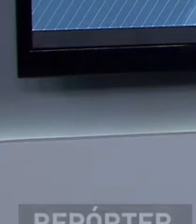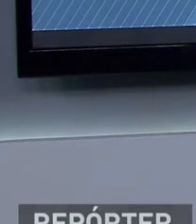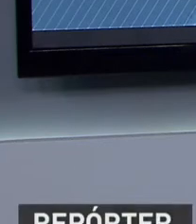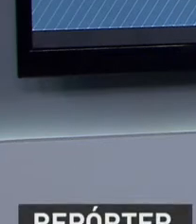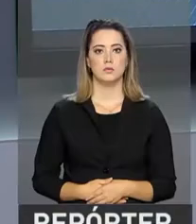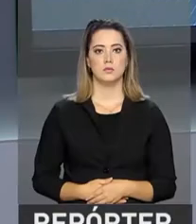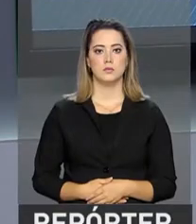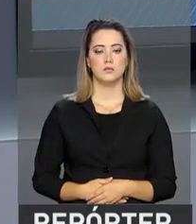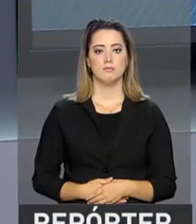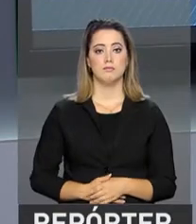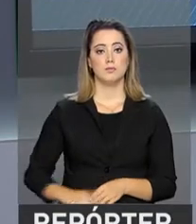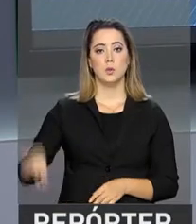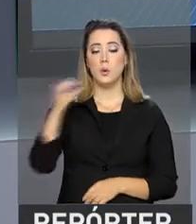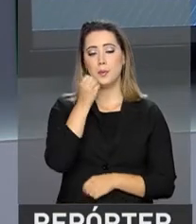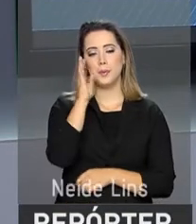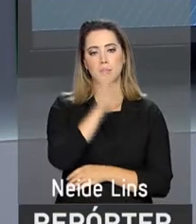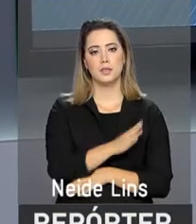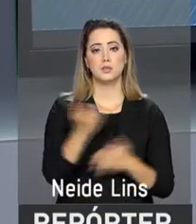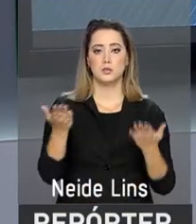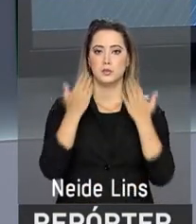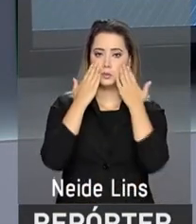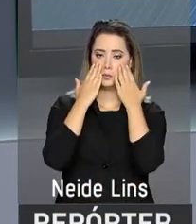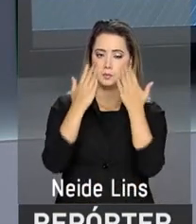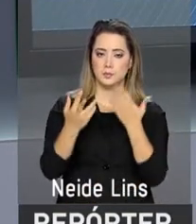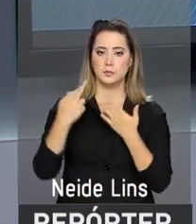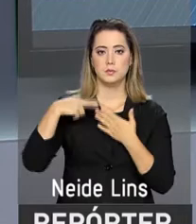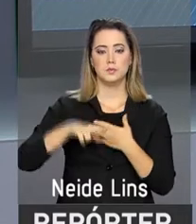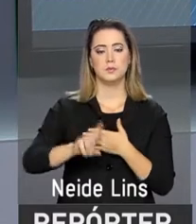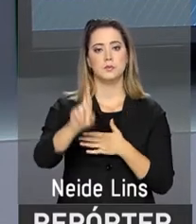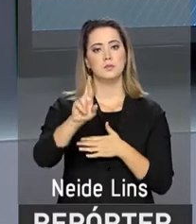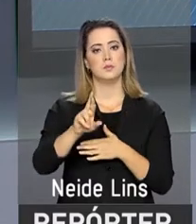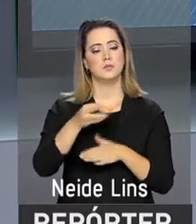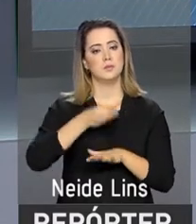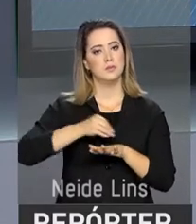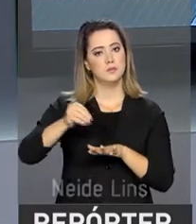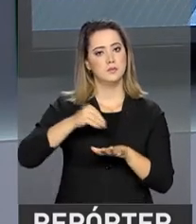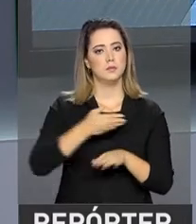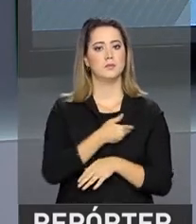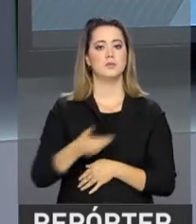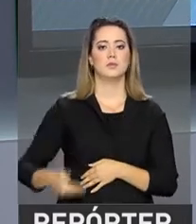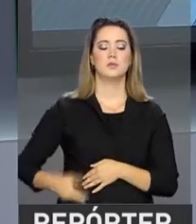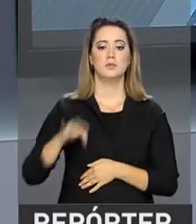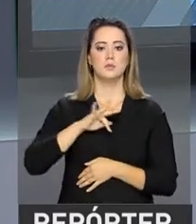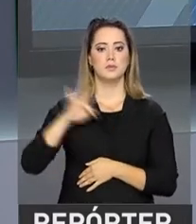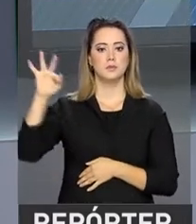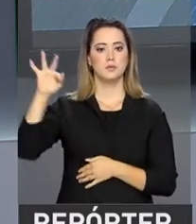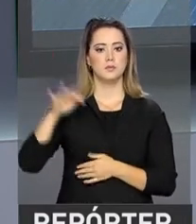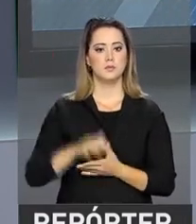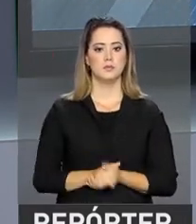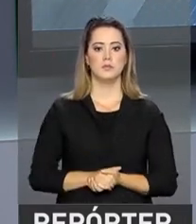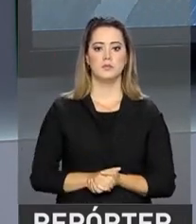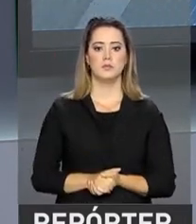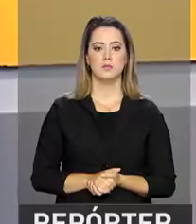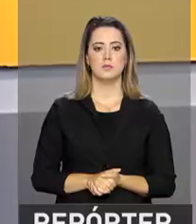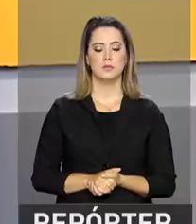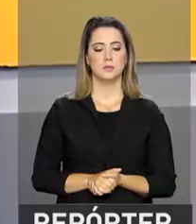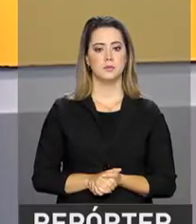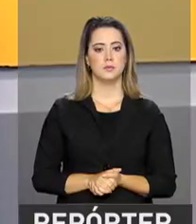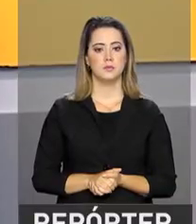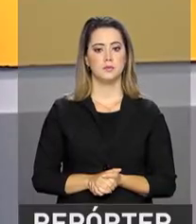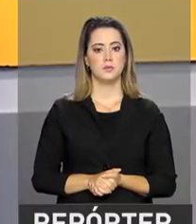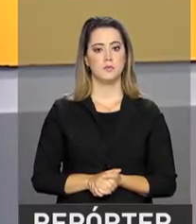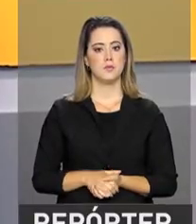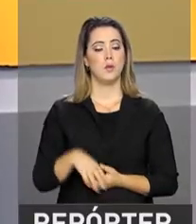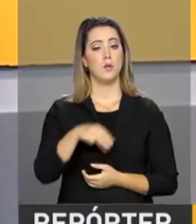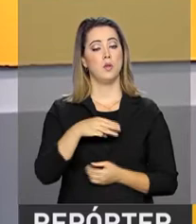olá boa tarde começa agora mais uma edição do repórter nbr com as notícias do governo federal o